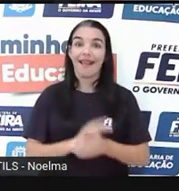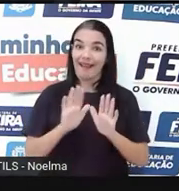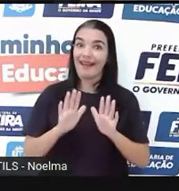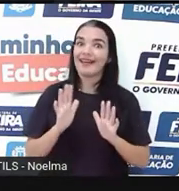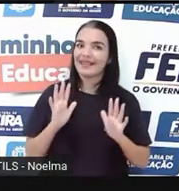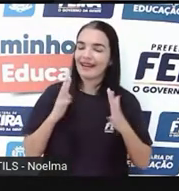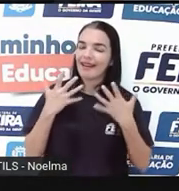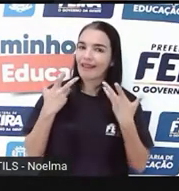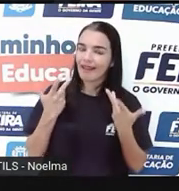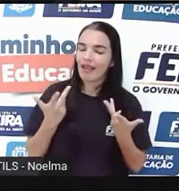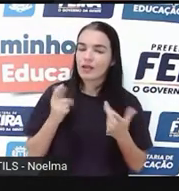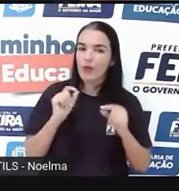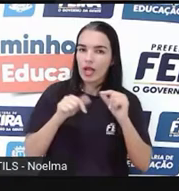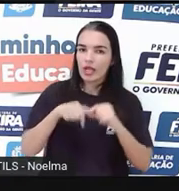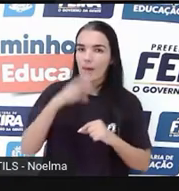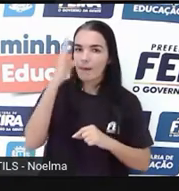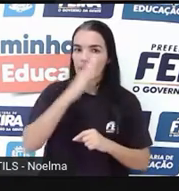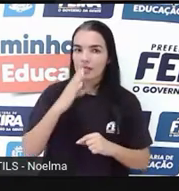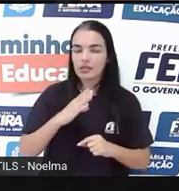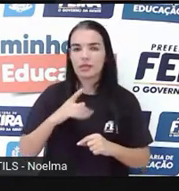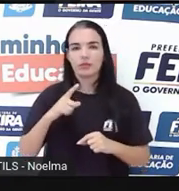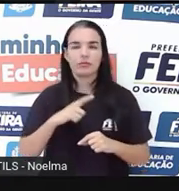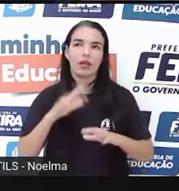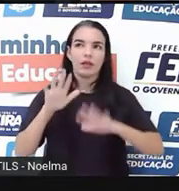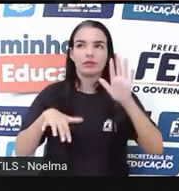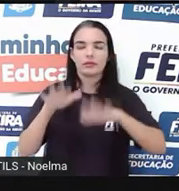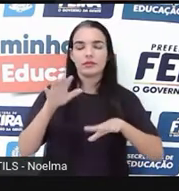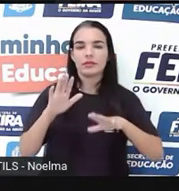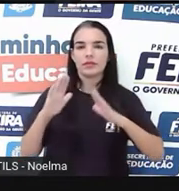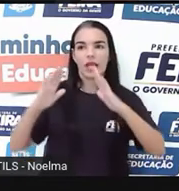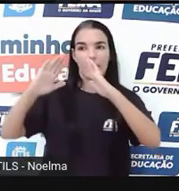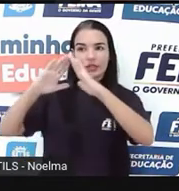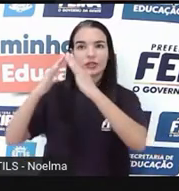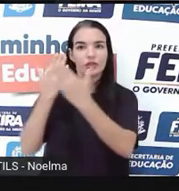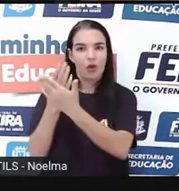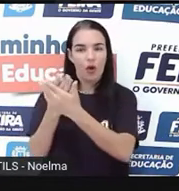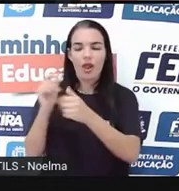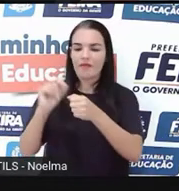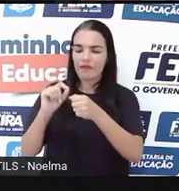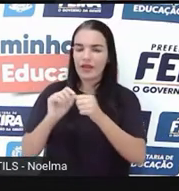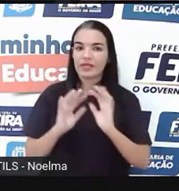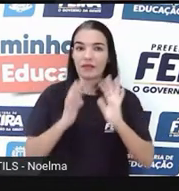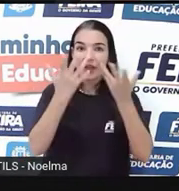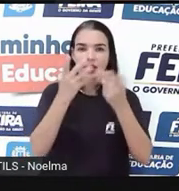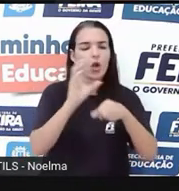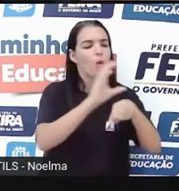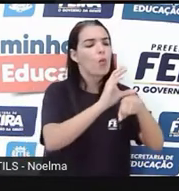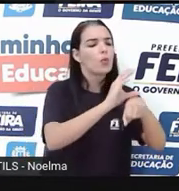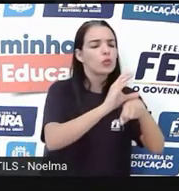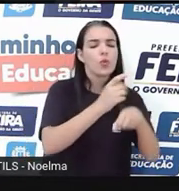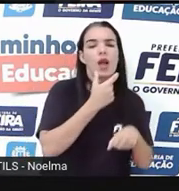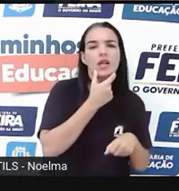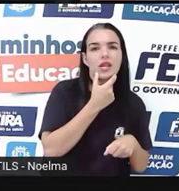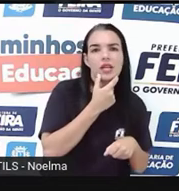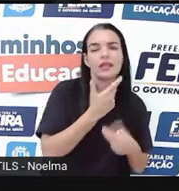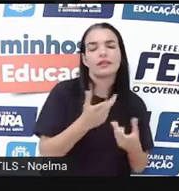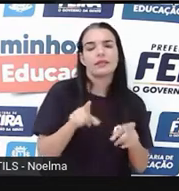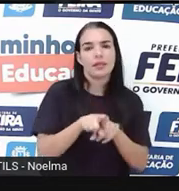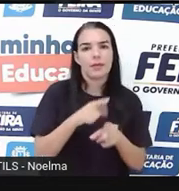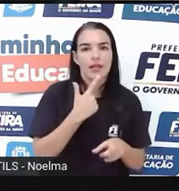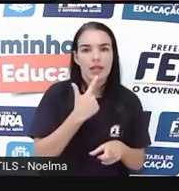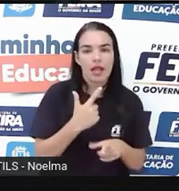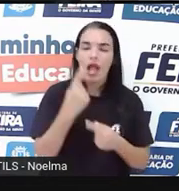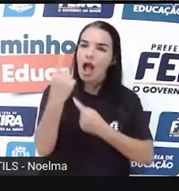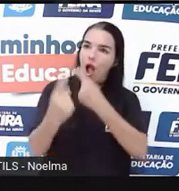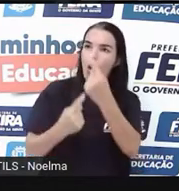que aqui no Brasil, geralmente as escolas fazem festa de Halloween, os cursinhos de inglês e algumas casas